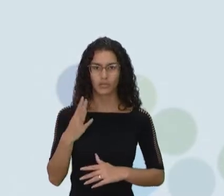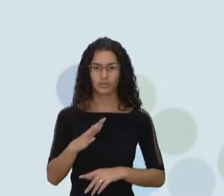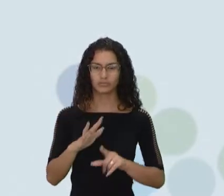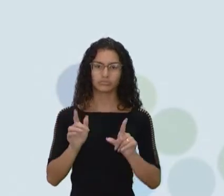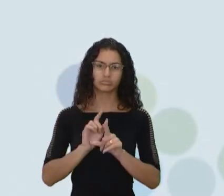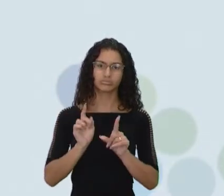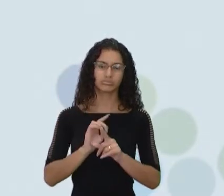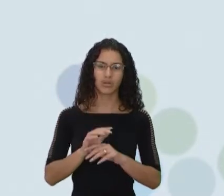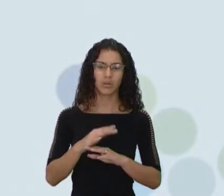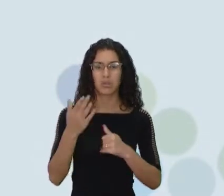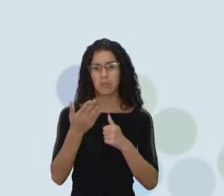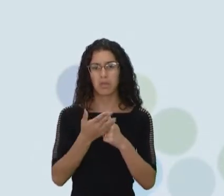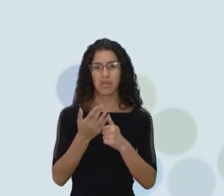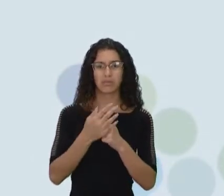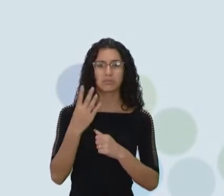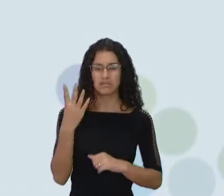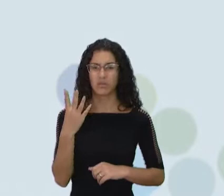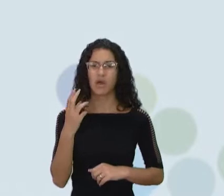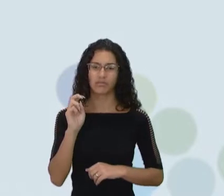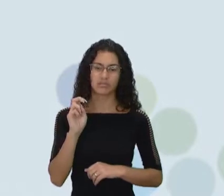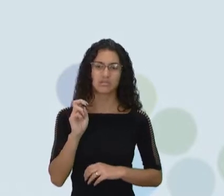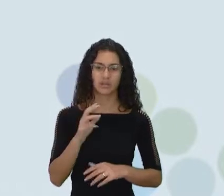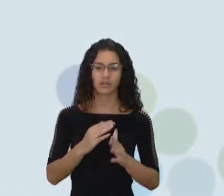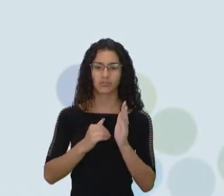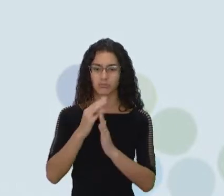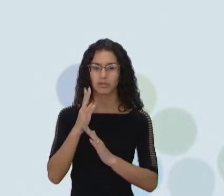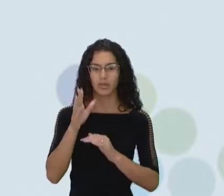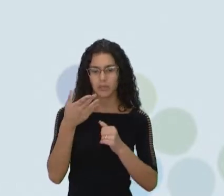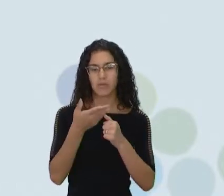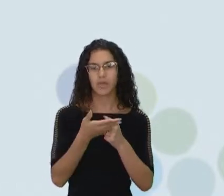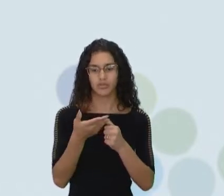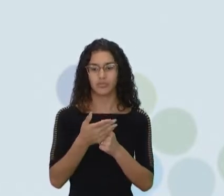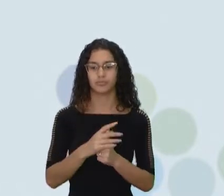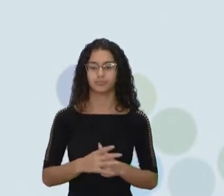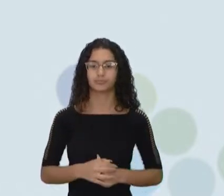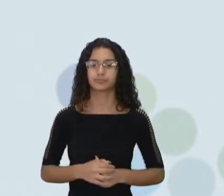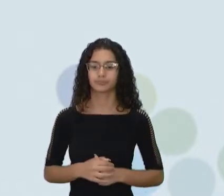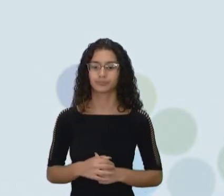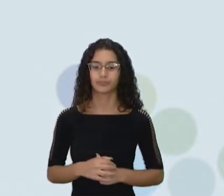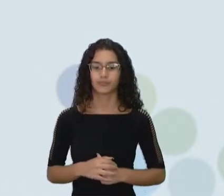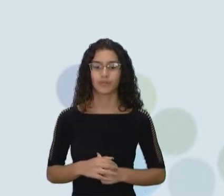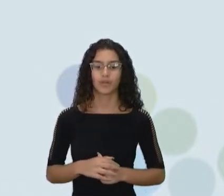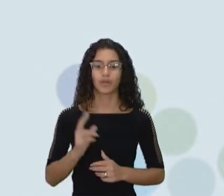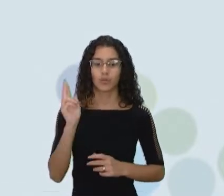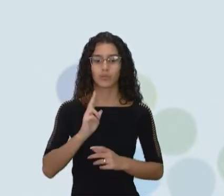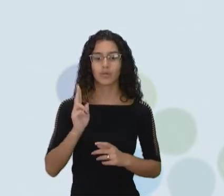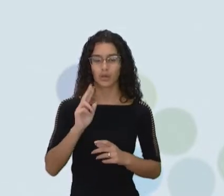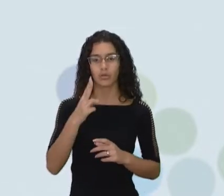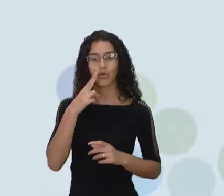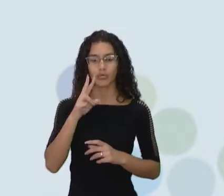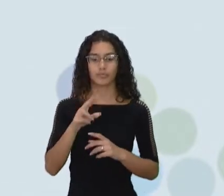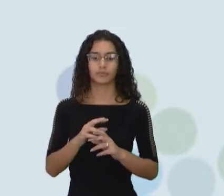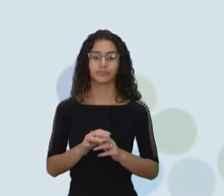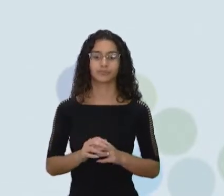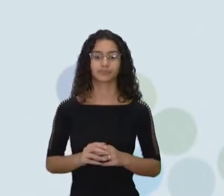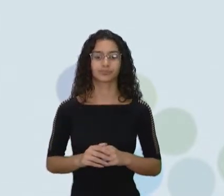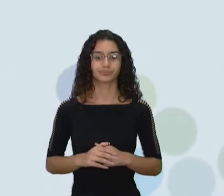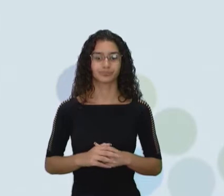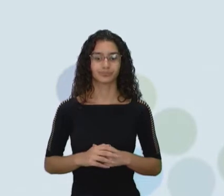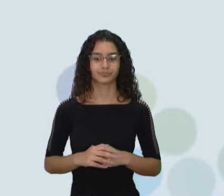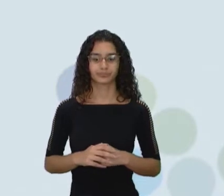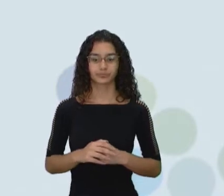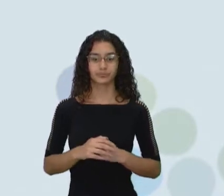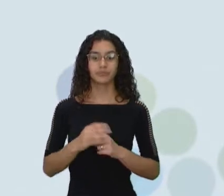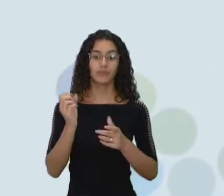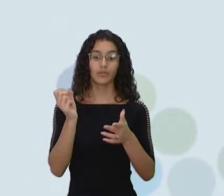Não, em média dá umas 4, 5 por dia. É a média que eu peguei lá no... É isso mesmo. Então, na tabela a gente